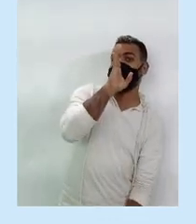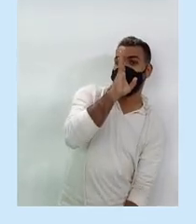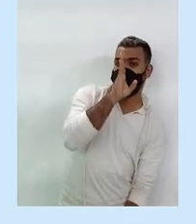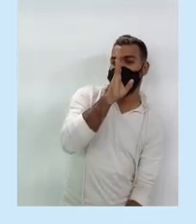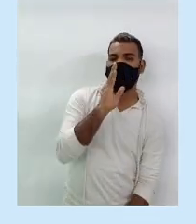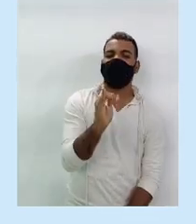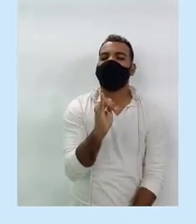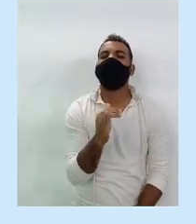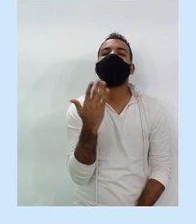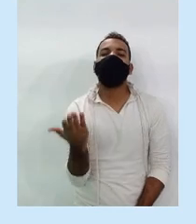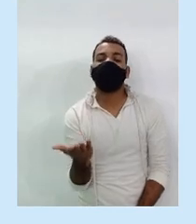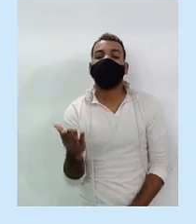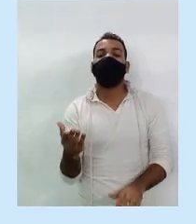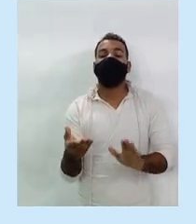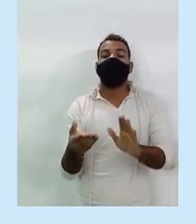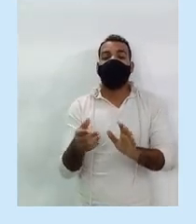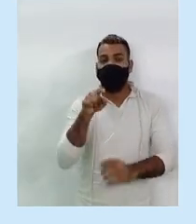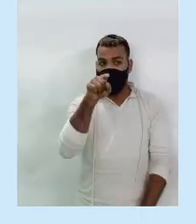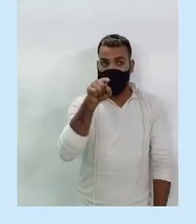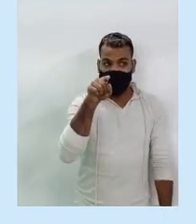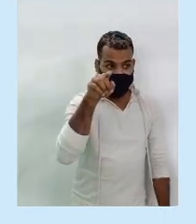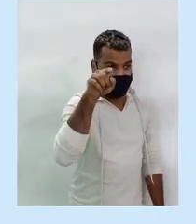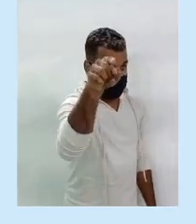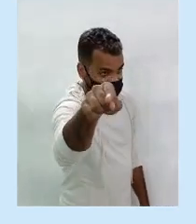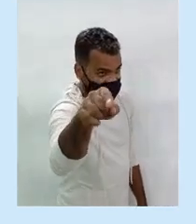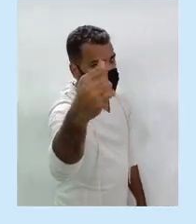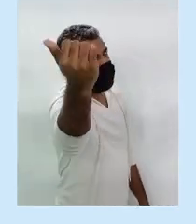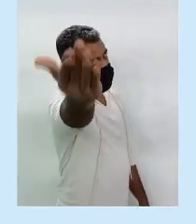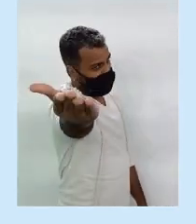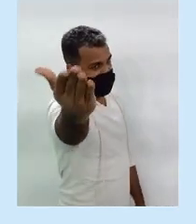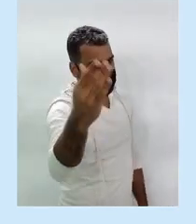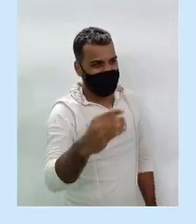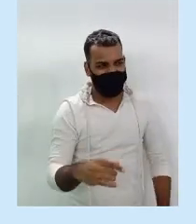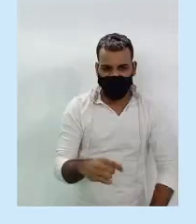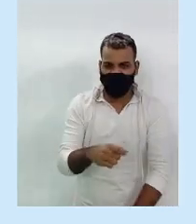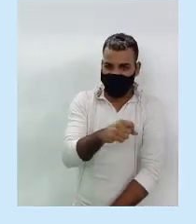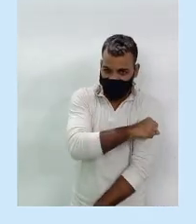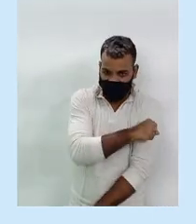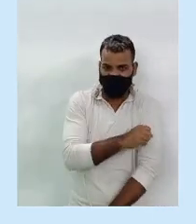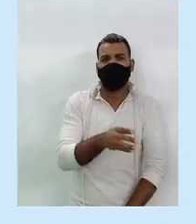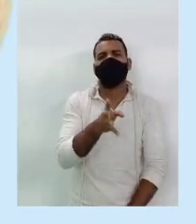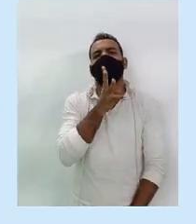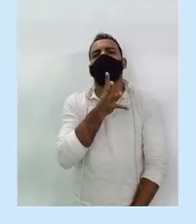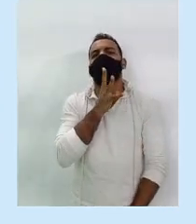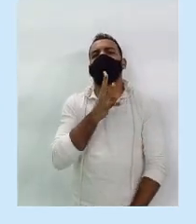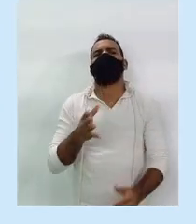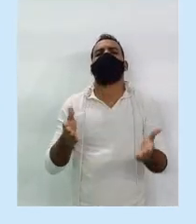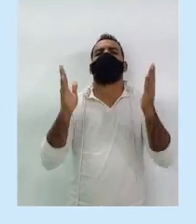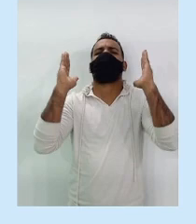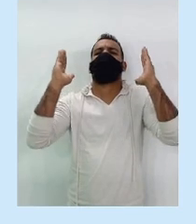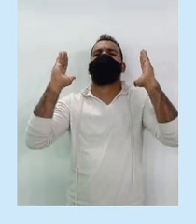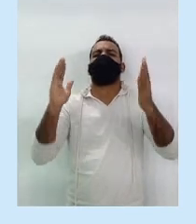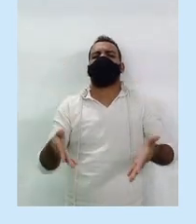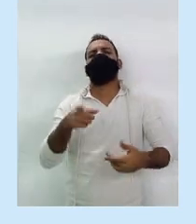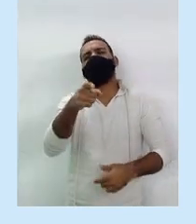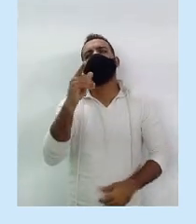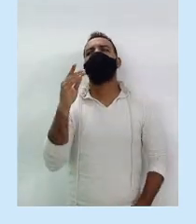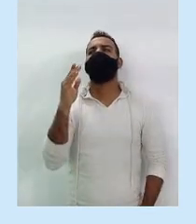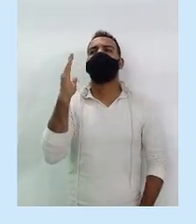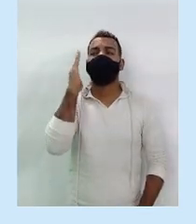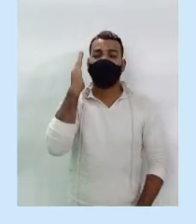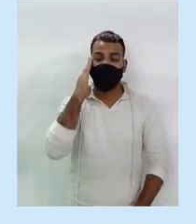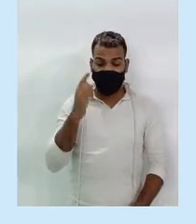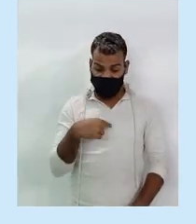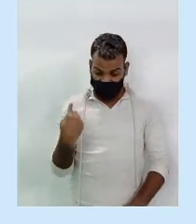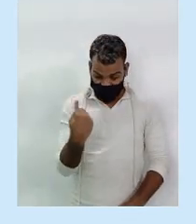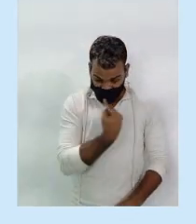dito. Então prestem bem atenção. Vocês que são do oitavo ano, que conhecem bem, sabem muito bem que muitas vezes